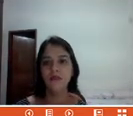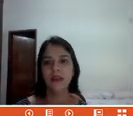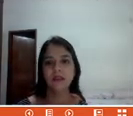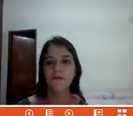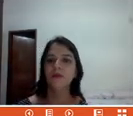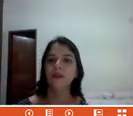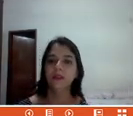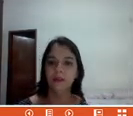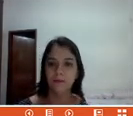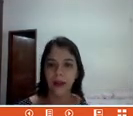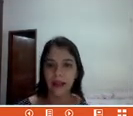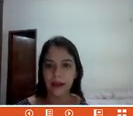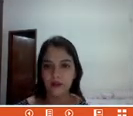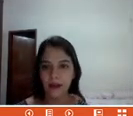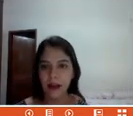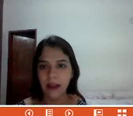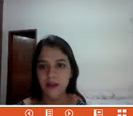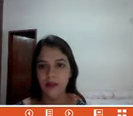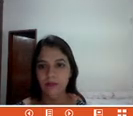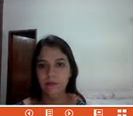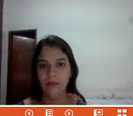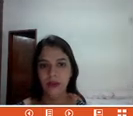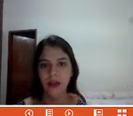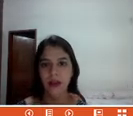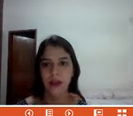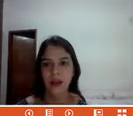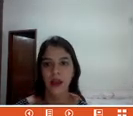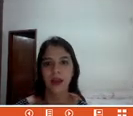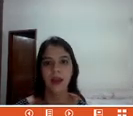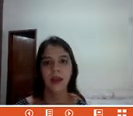Unidos, por exemplo, também ela é diferente.